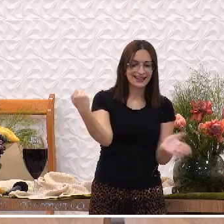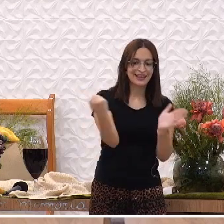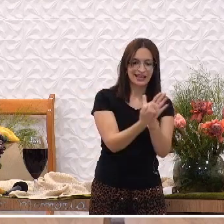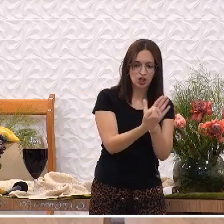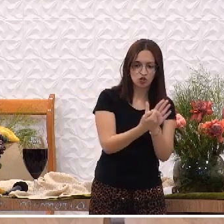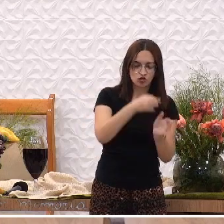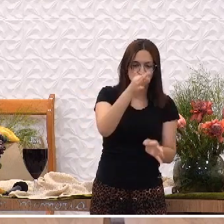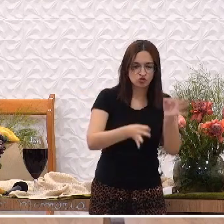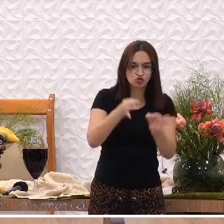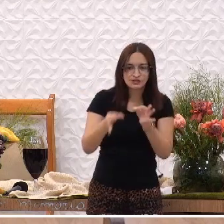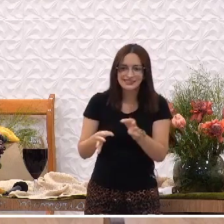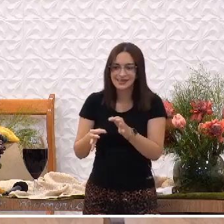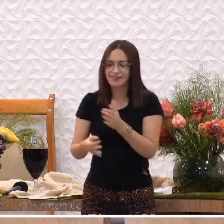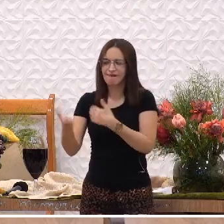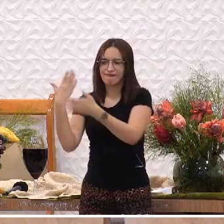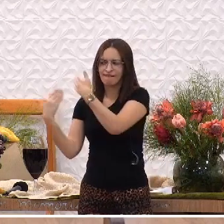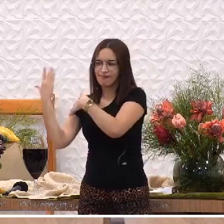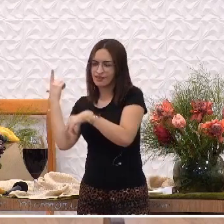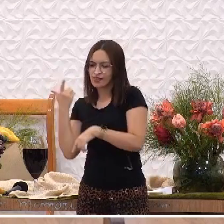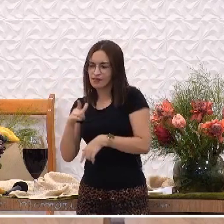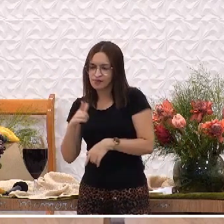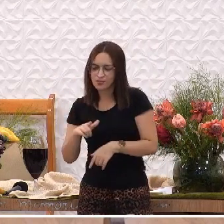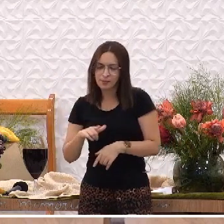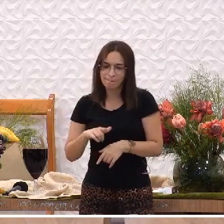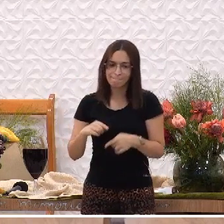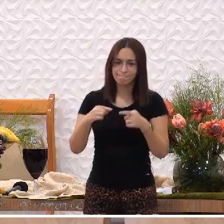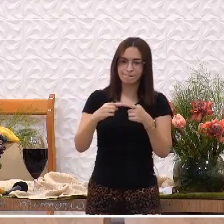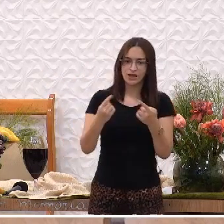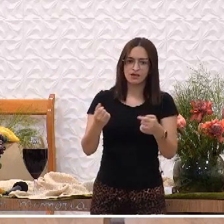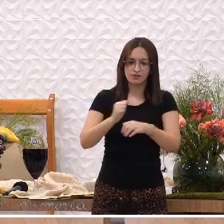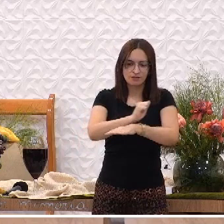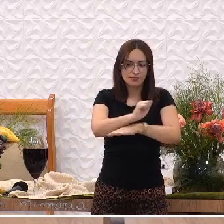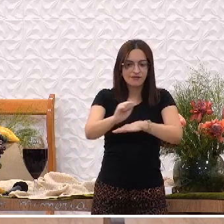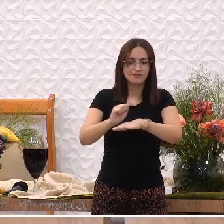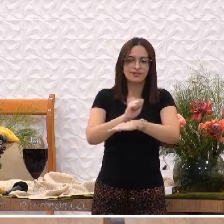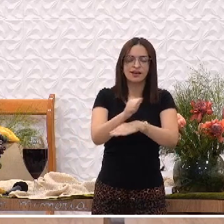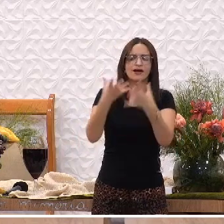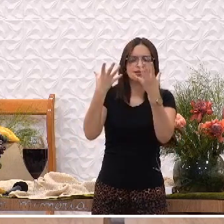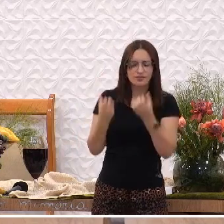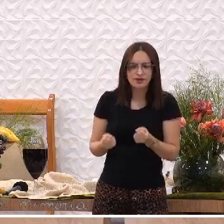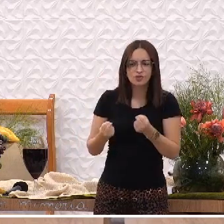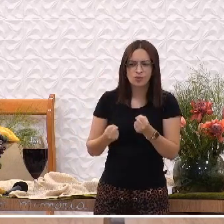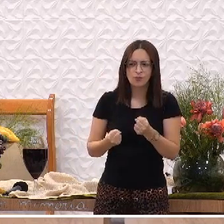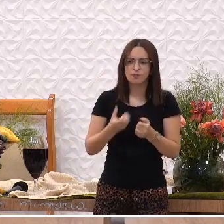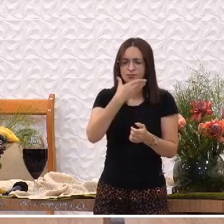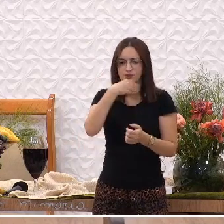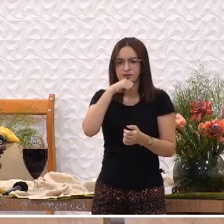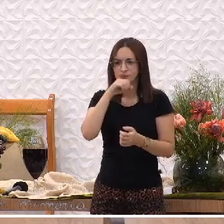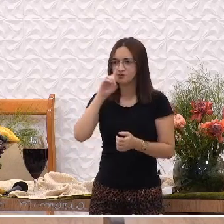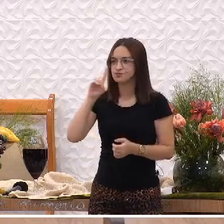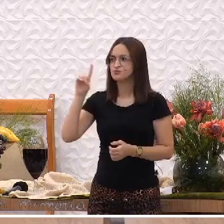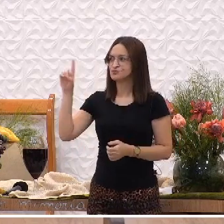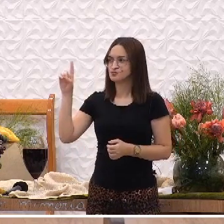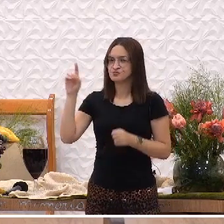não havia sido circuncidado, isto para que ele viesse a ser o pai de todos que creem, embora não circuncidados, a fim de que a justiça fosse atribuída também para